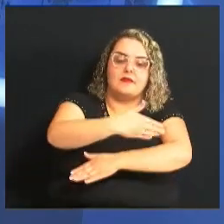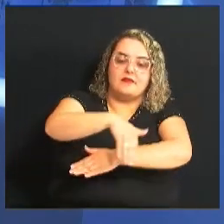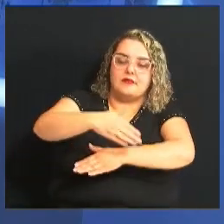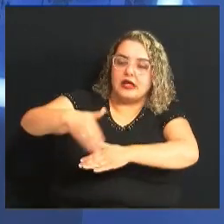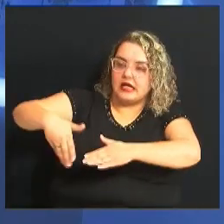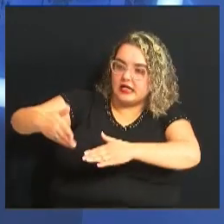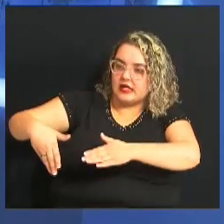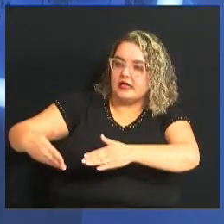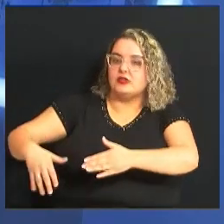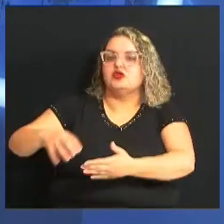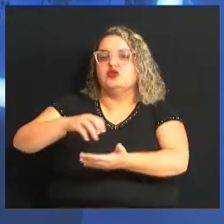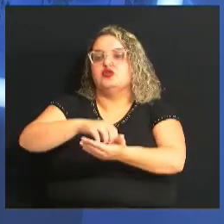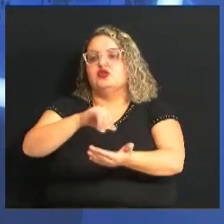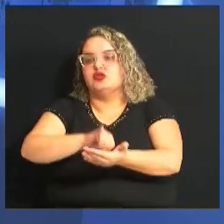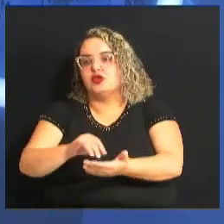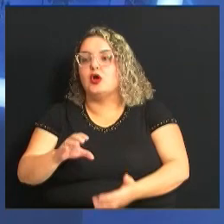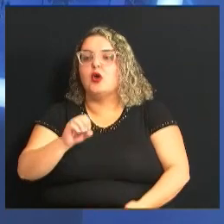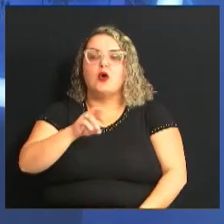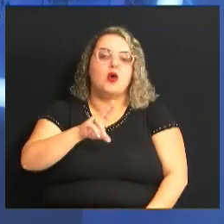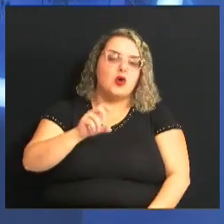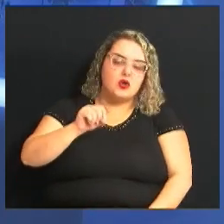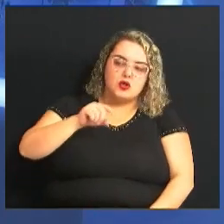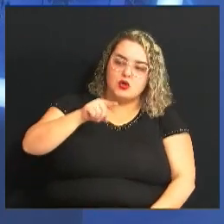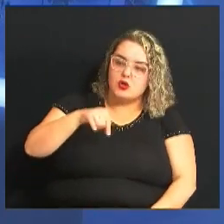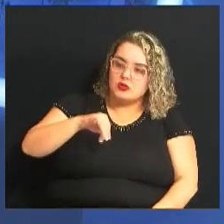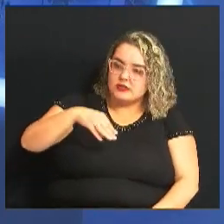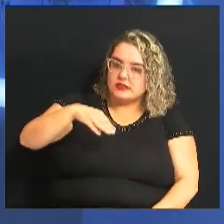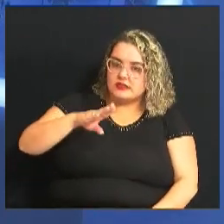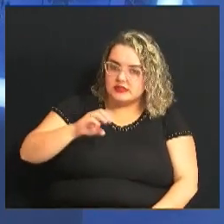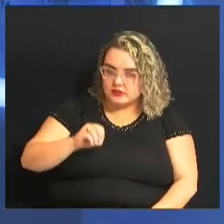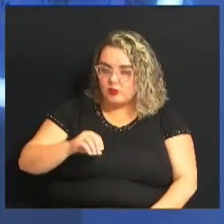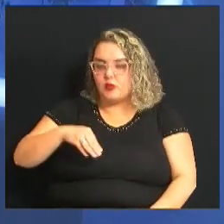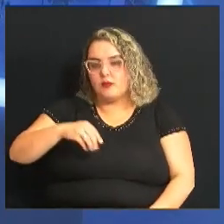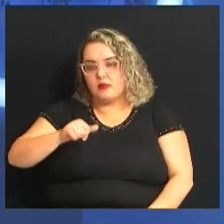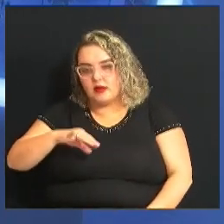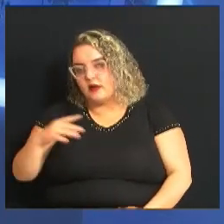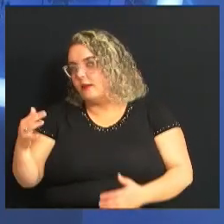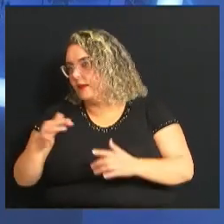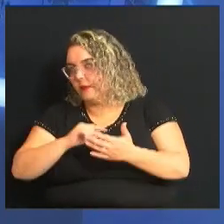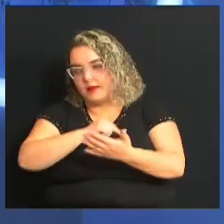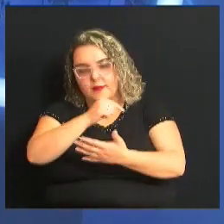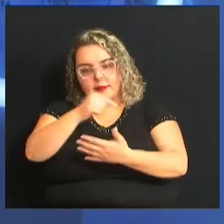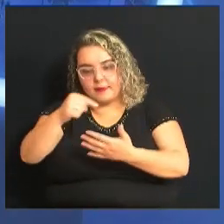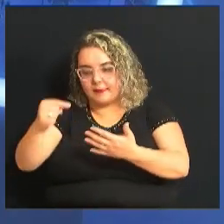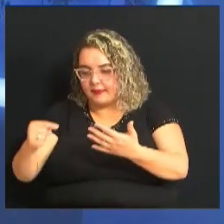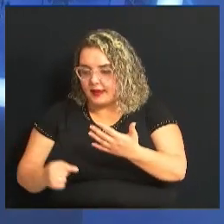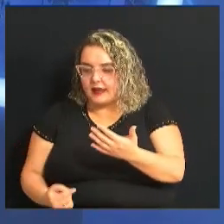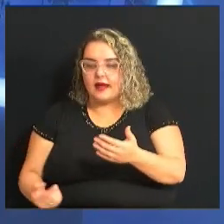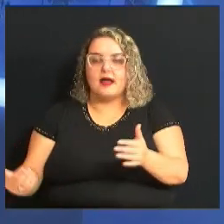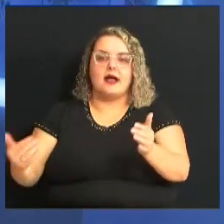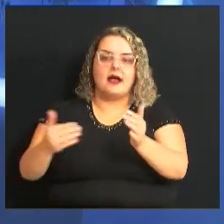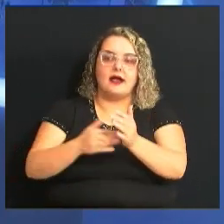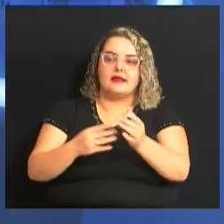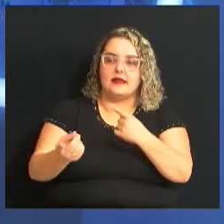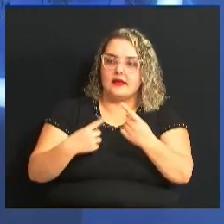Avenida Anchieta, Orozimbo Maia, no contrafluxo até a Avenida Brasil, voltando novamente. Por isso, as